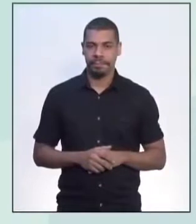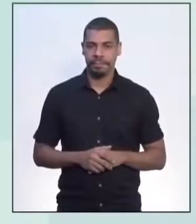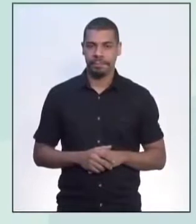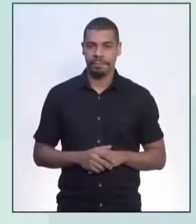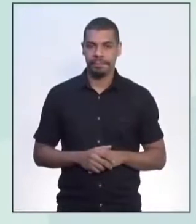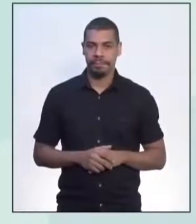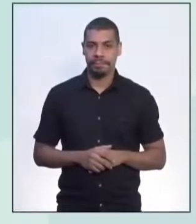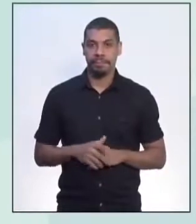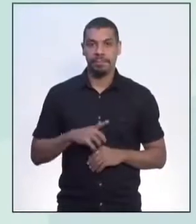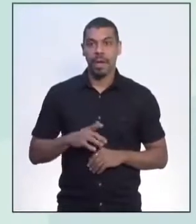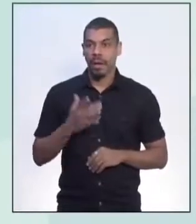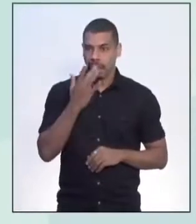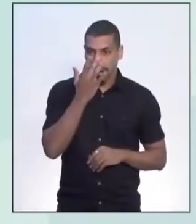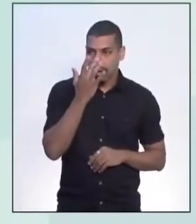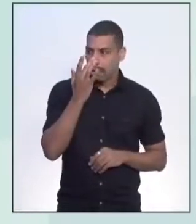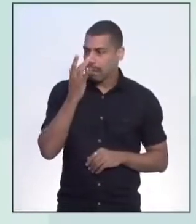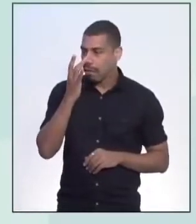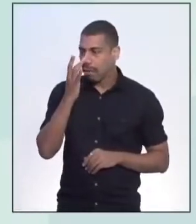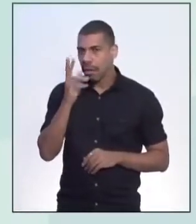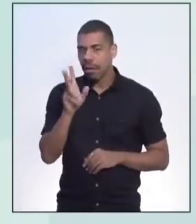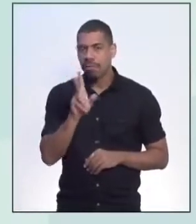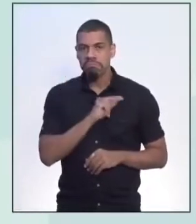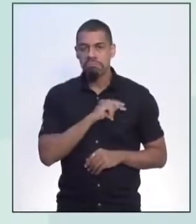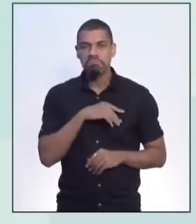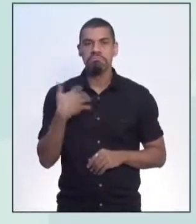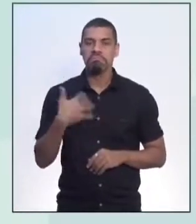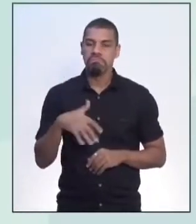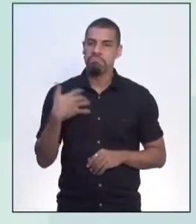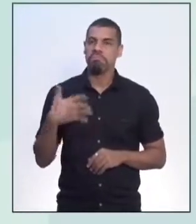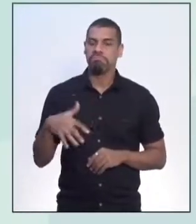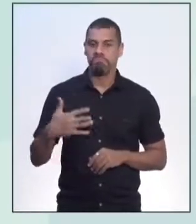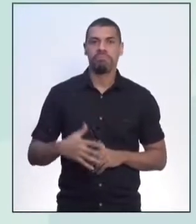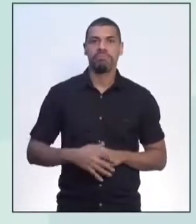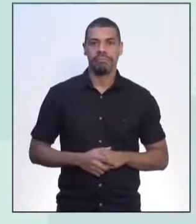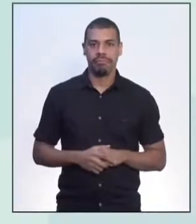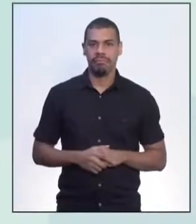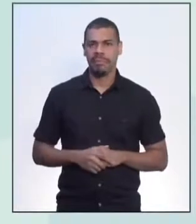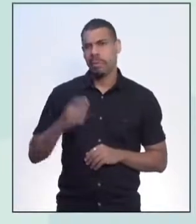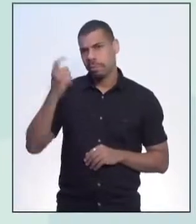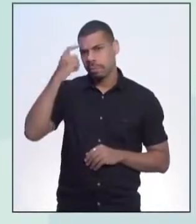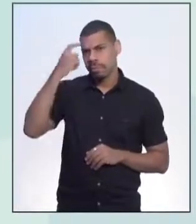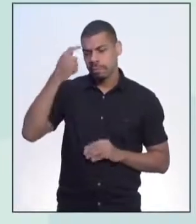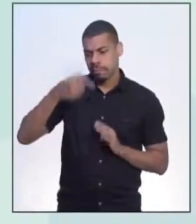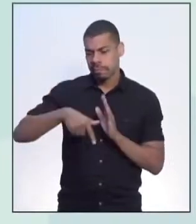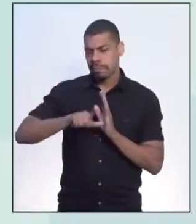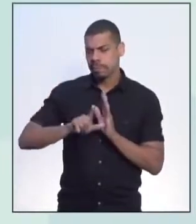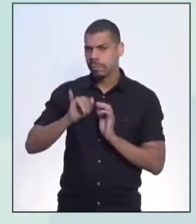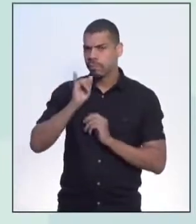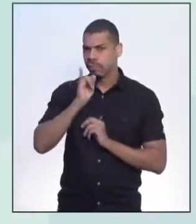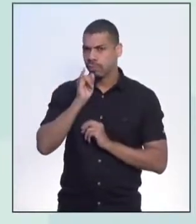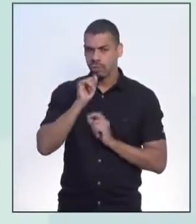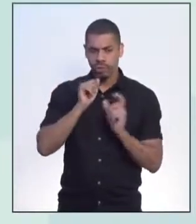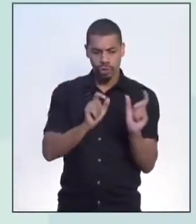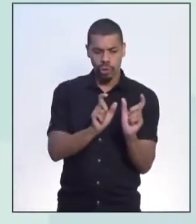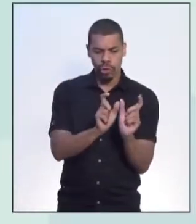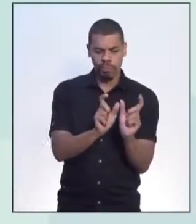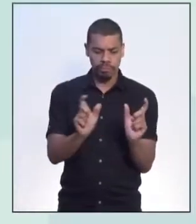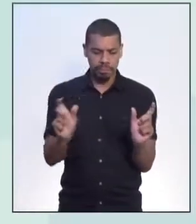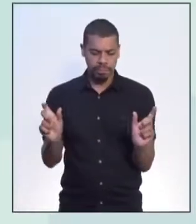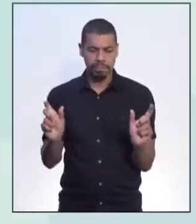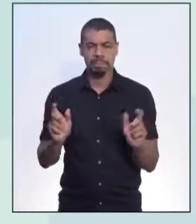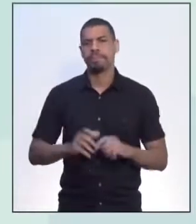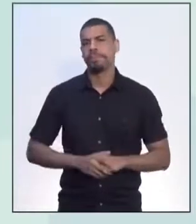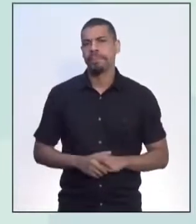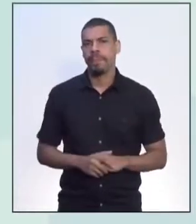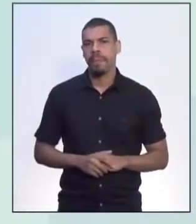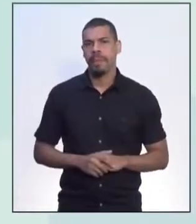Ele é admirado. Então, causa e efeito. Tá? Então, eu tenho que pensar, se eu tenho uma situação,